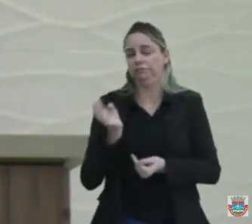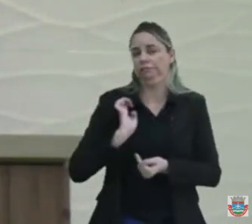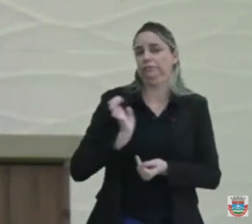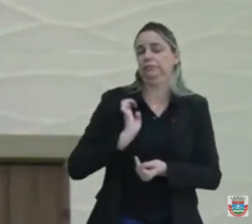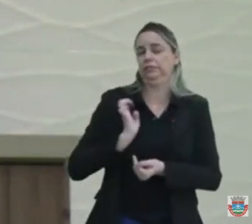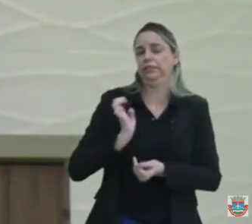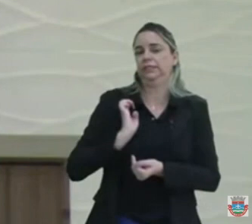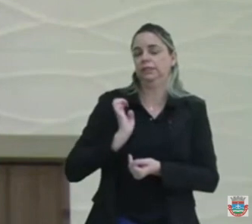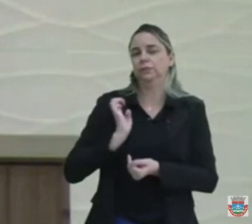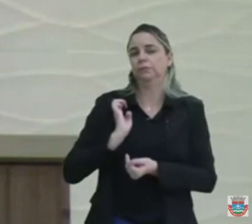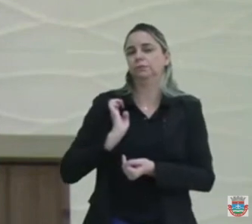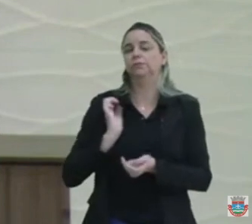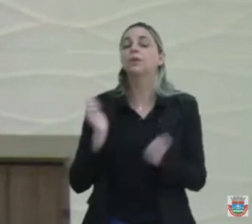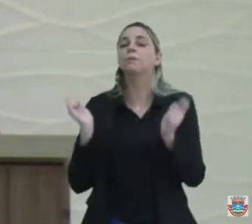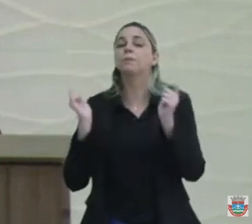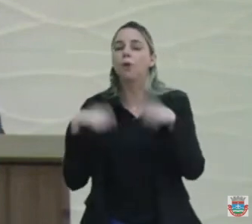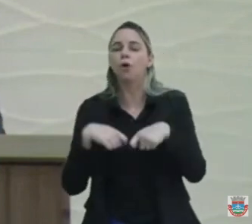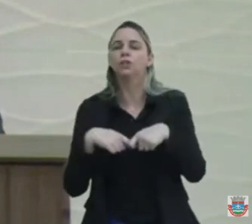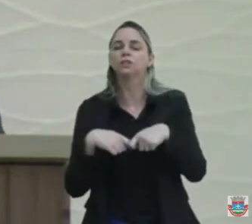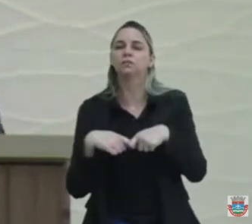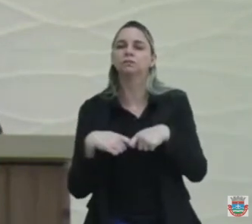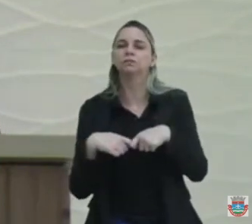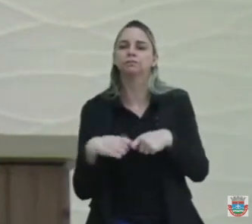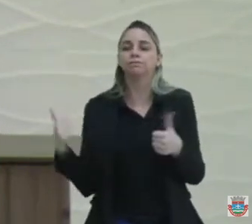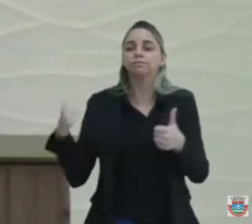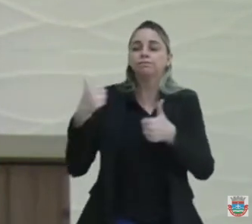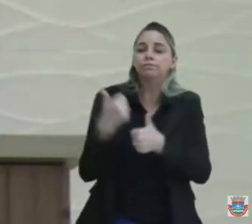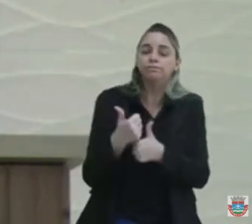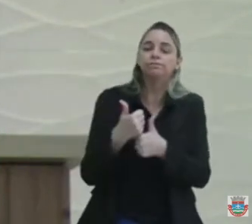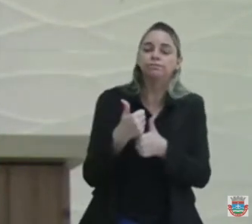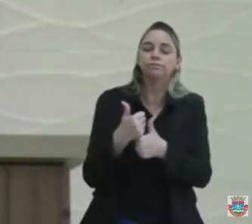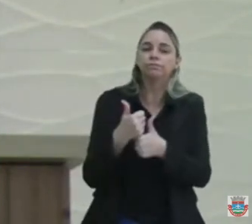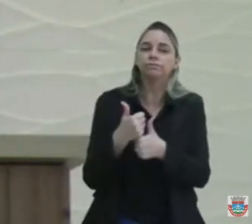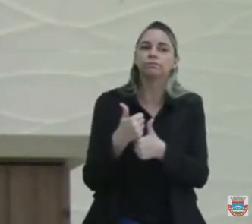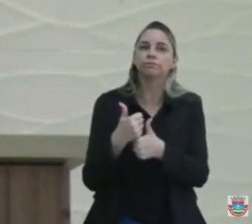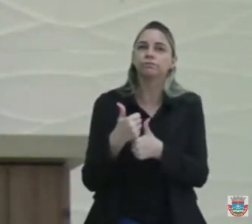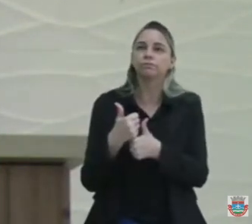né, e podem aí assumir como conseguiram